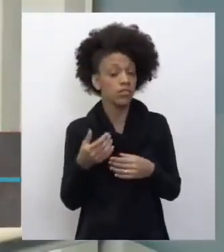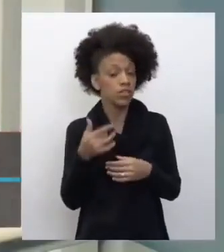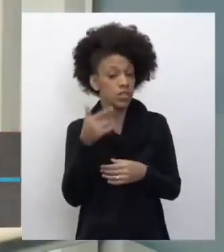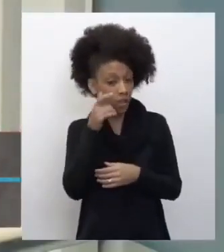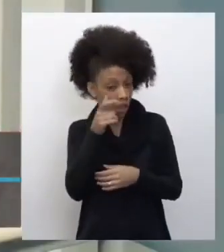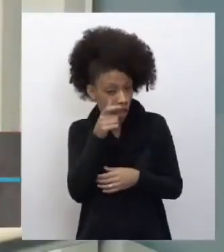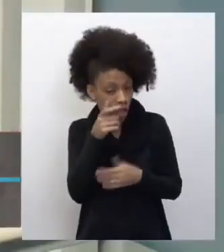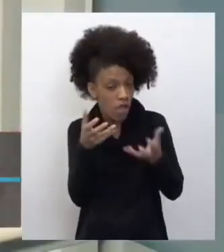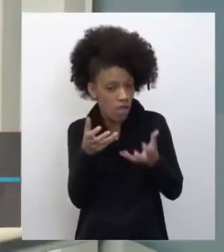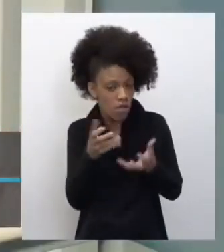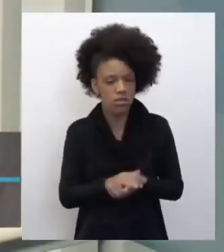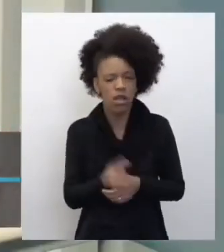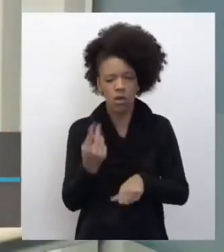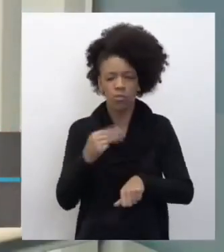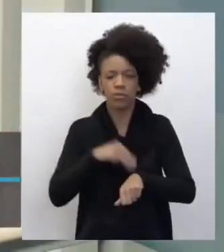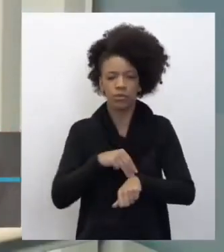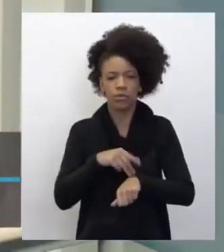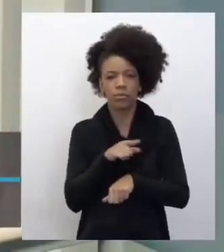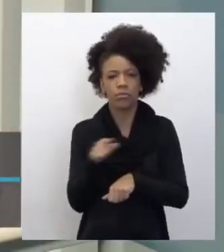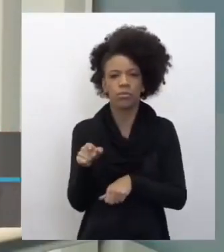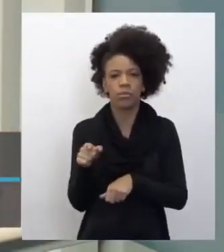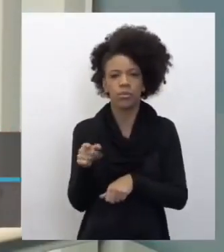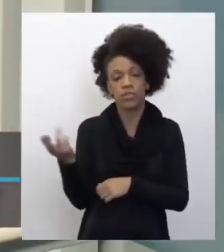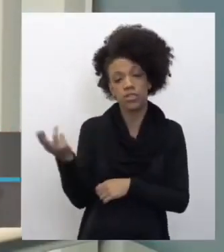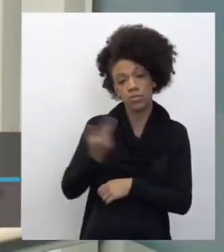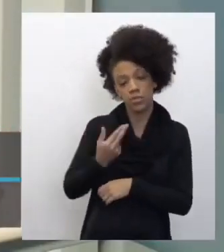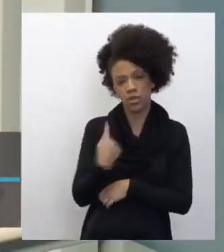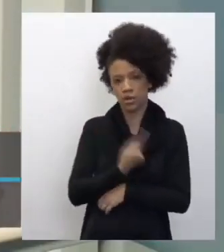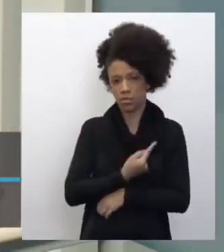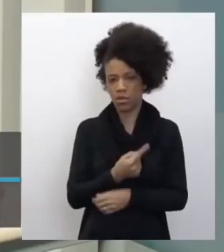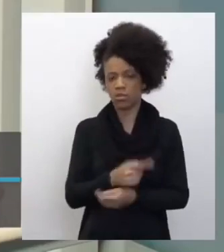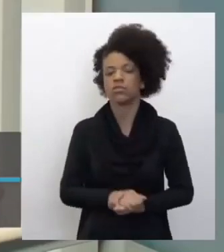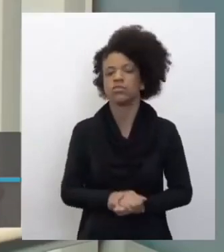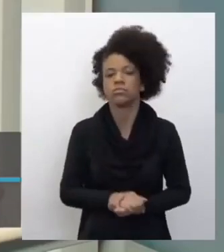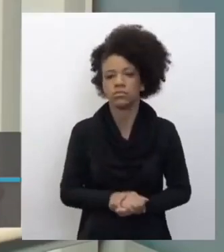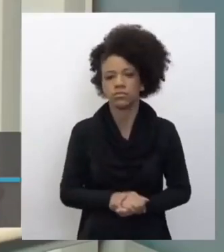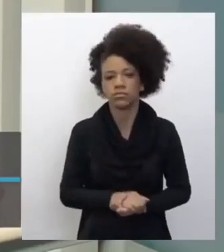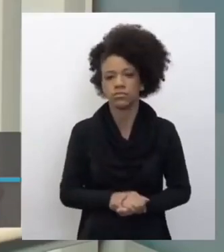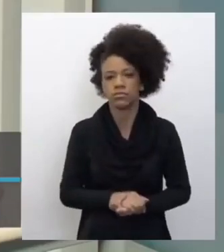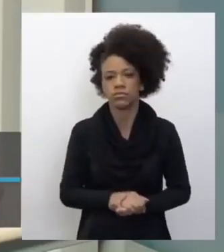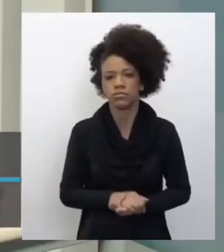ver. Vou dar 1 minuto para vocês contarem aqui para mim e para a professora Márcia.